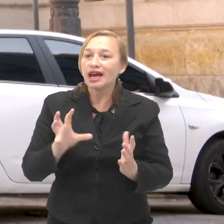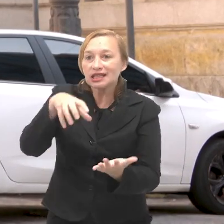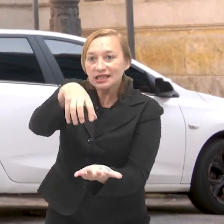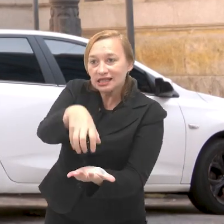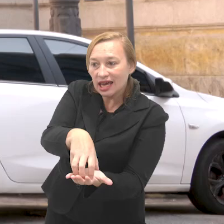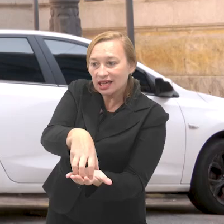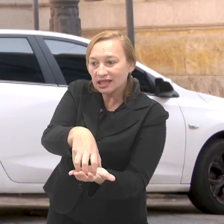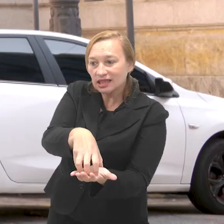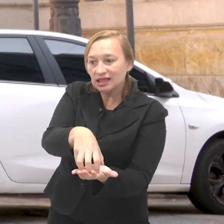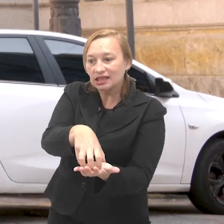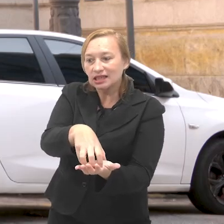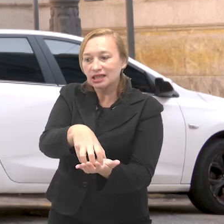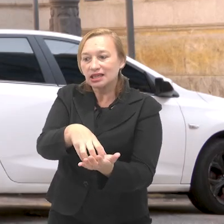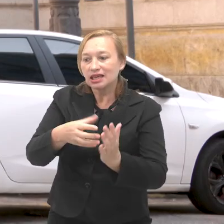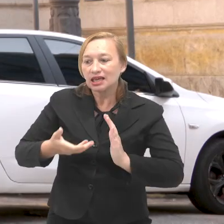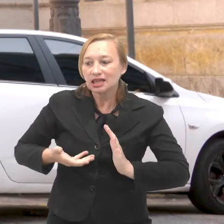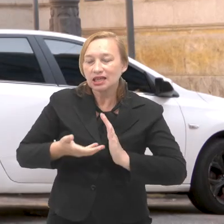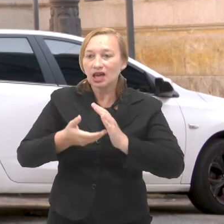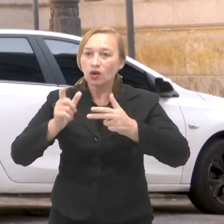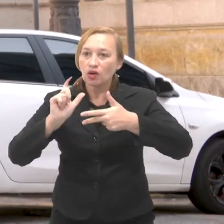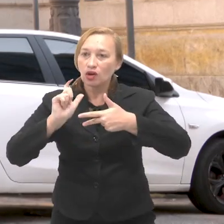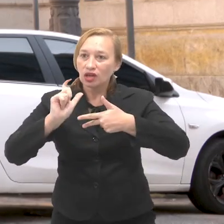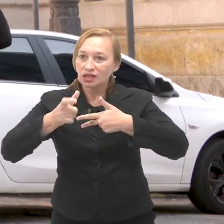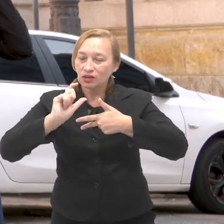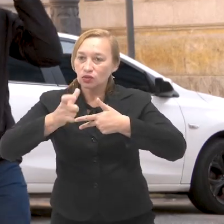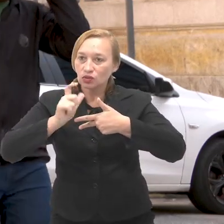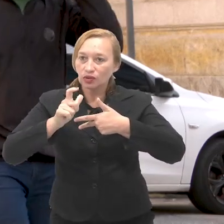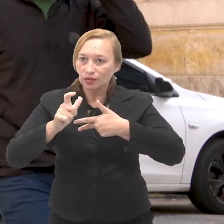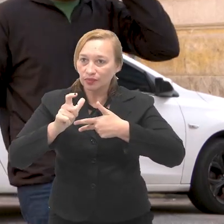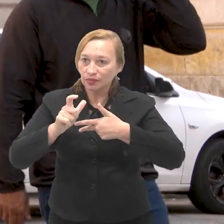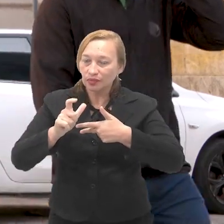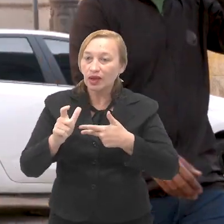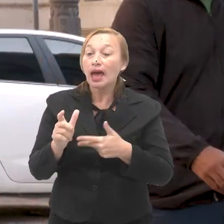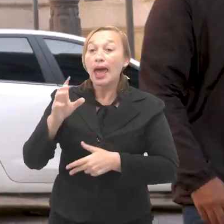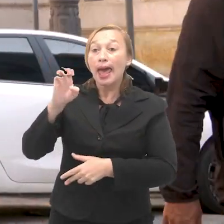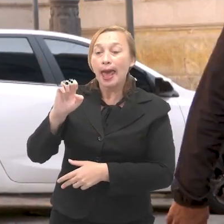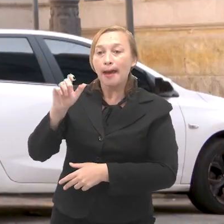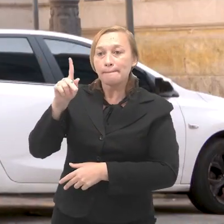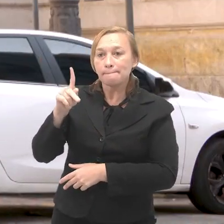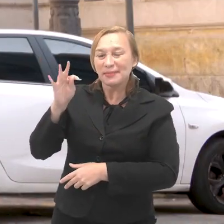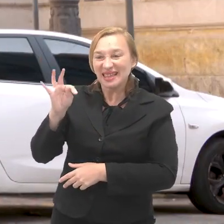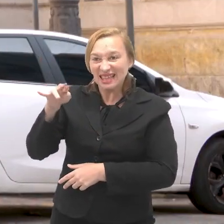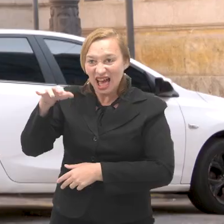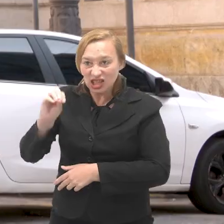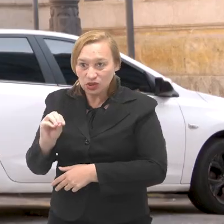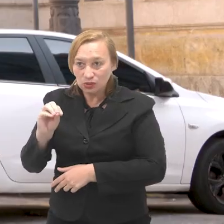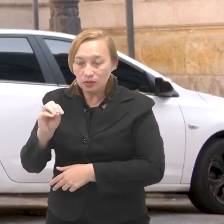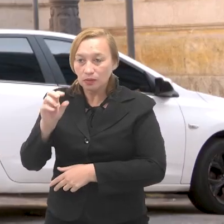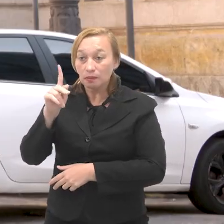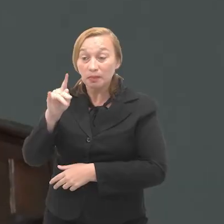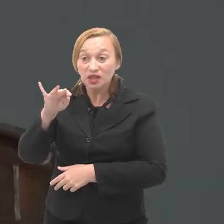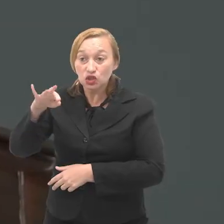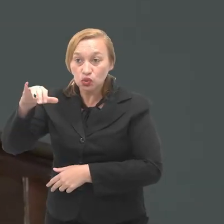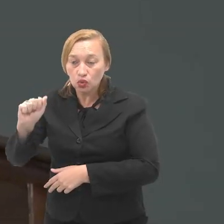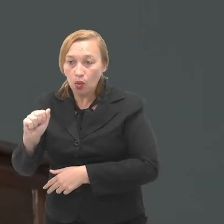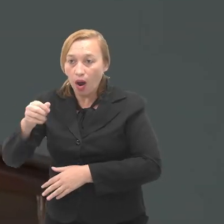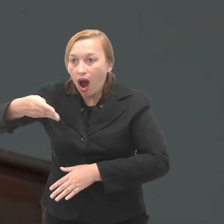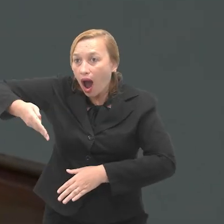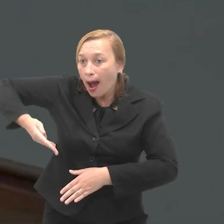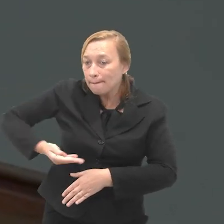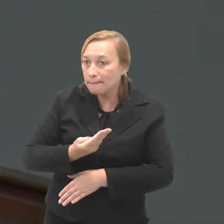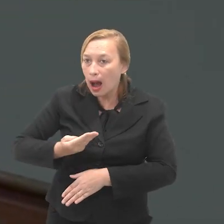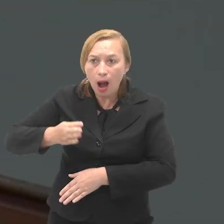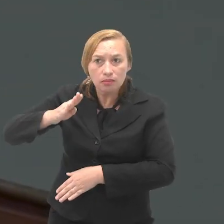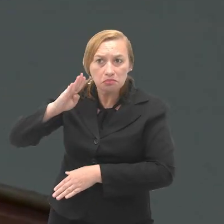Executivo Federal, quando o Rio era a capital, de conhecer na coleção do presidente Epitácio Pessoa algo então inédito. A pá